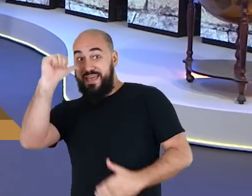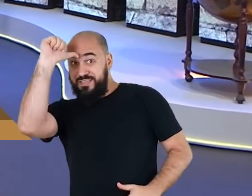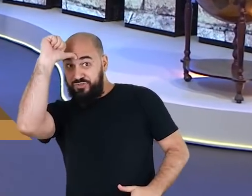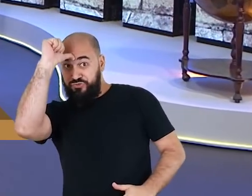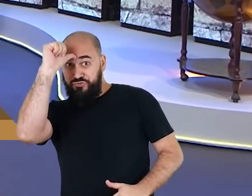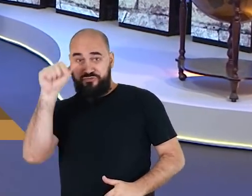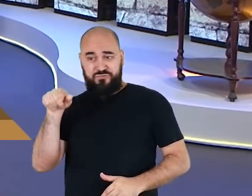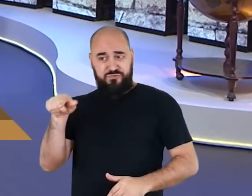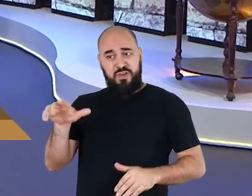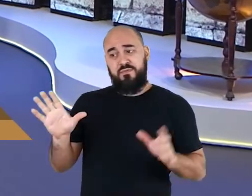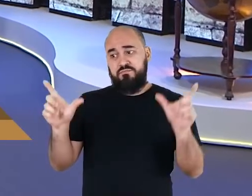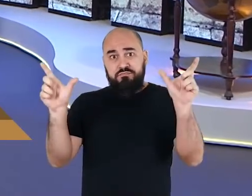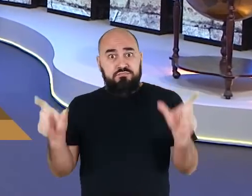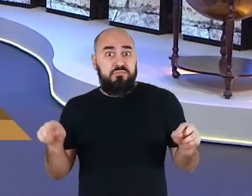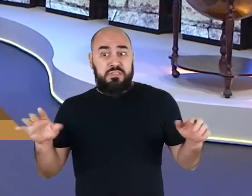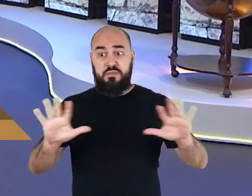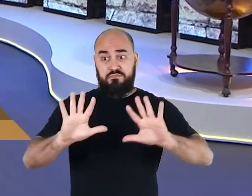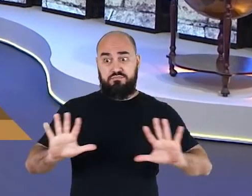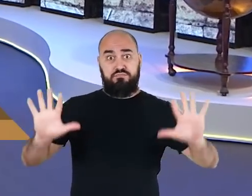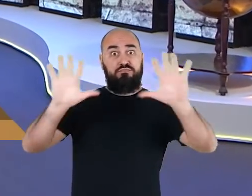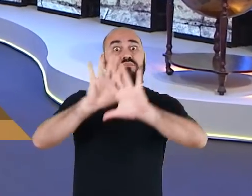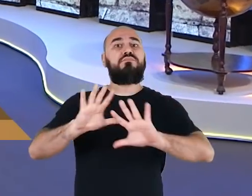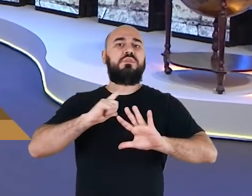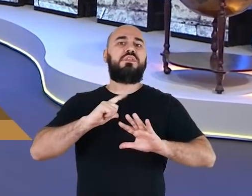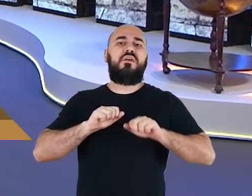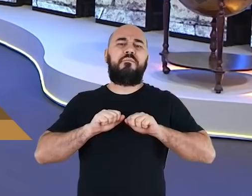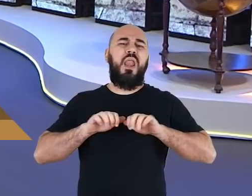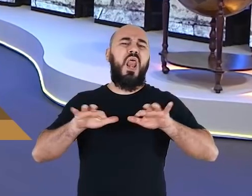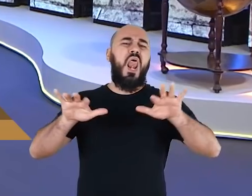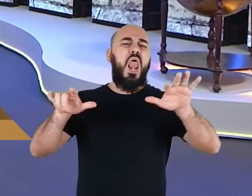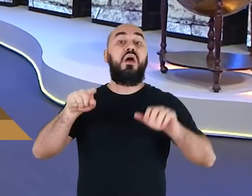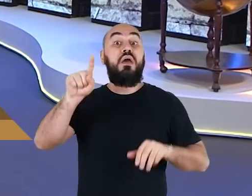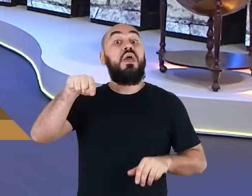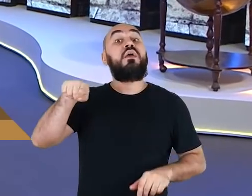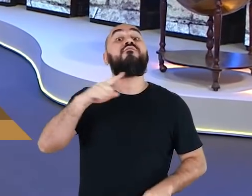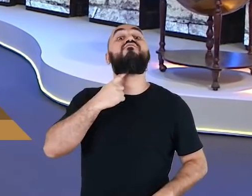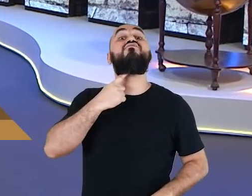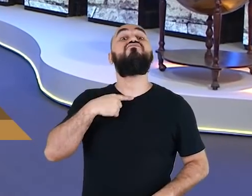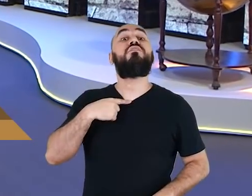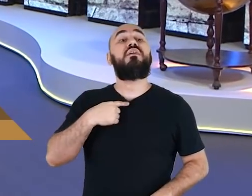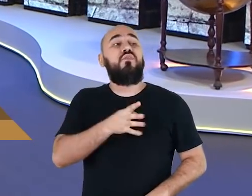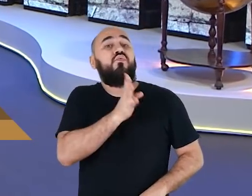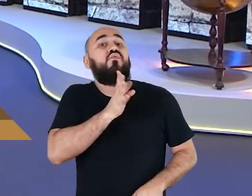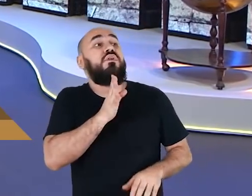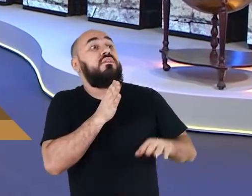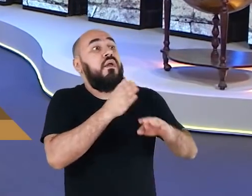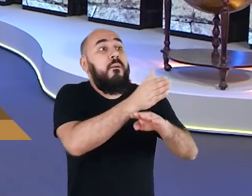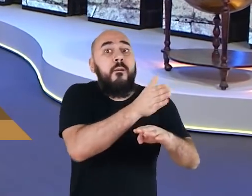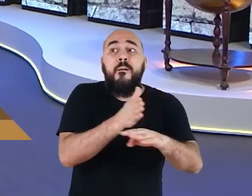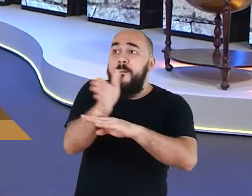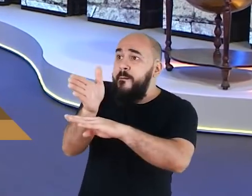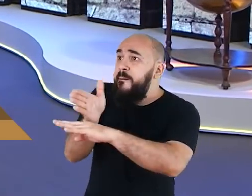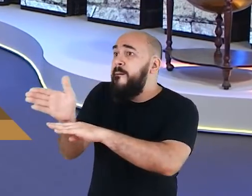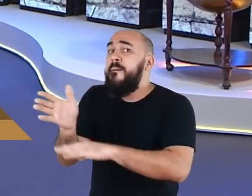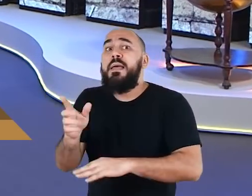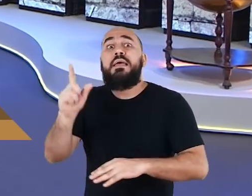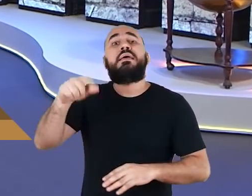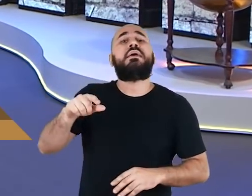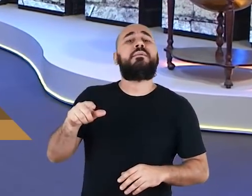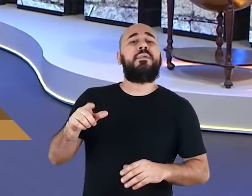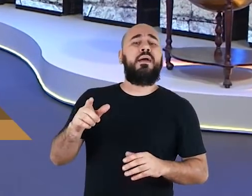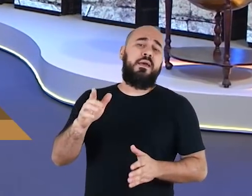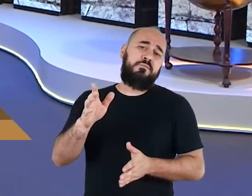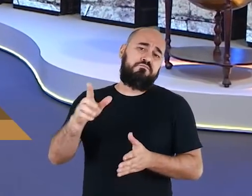E foi aí que houve uma grande febre de viagens por toda essa região, empreendidas essas viagens especialmente